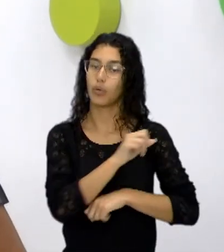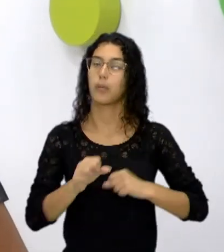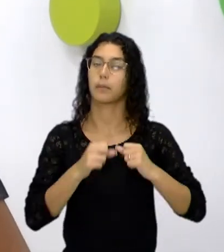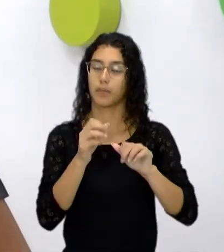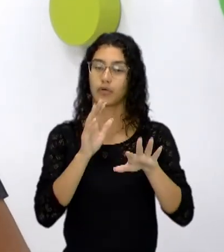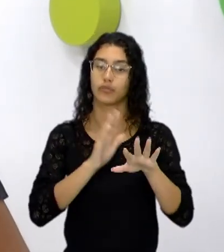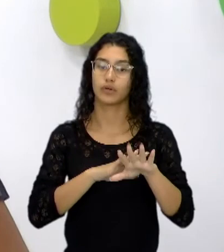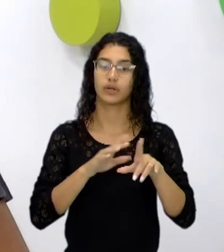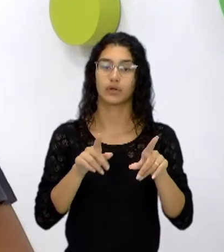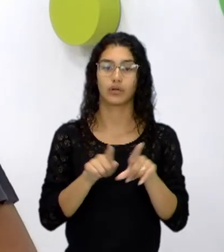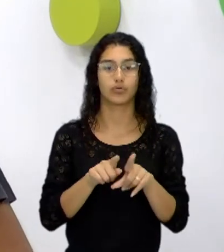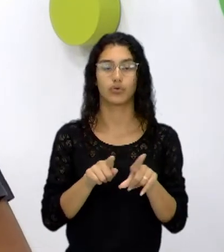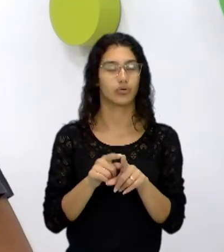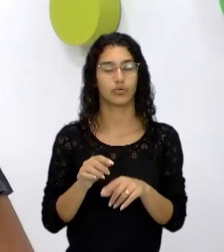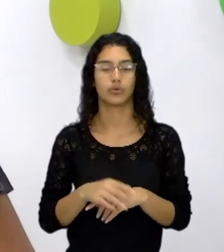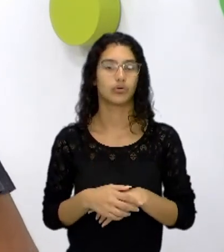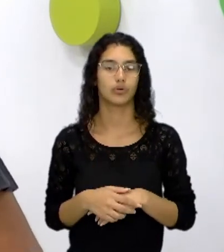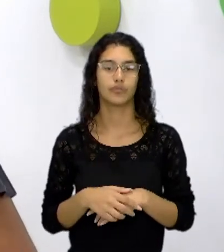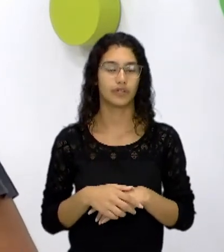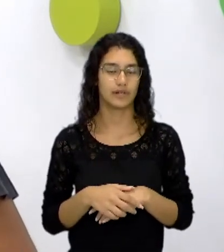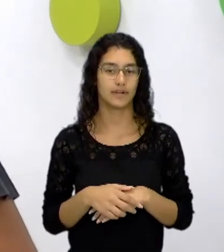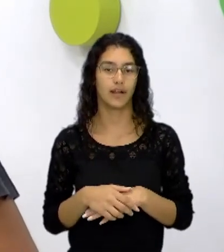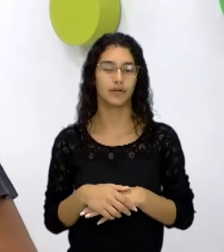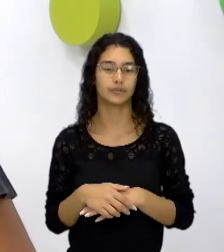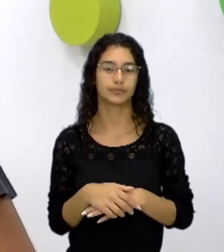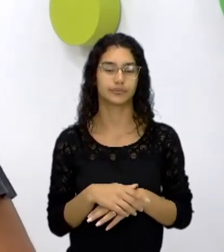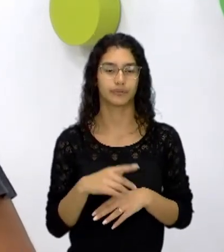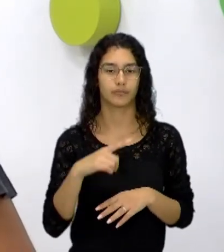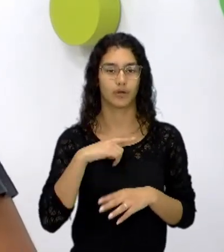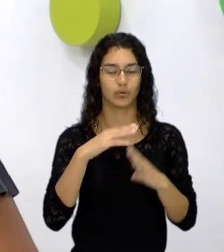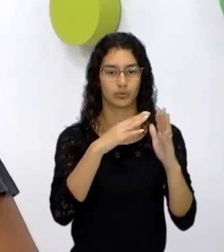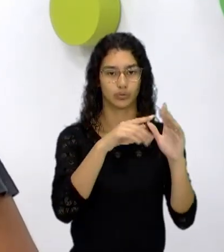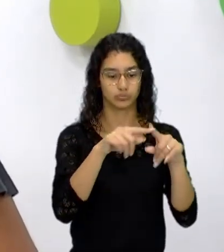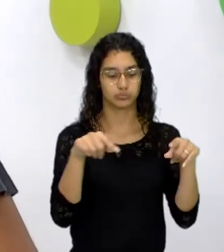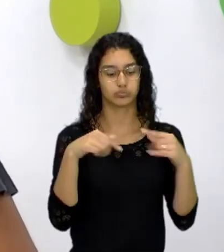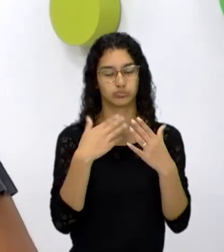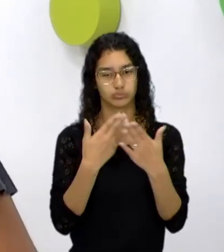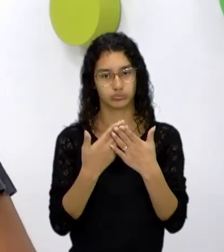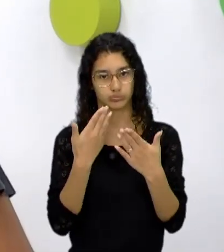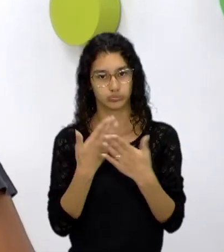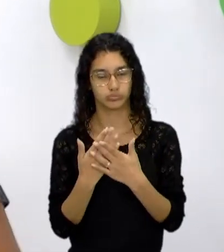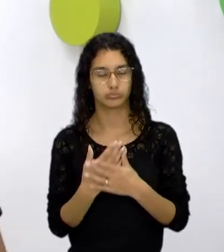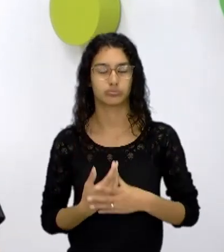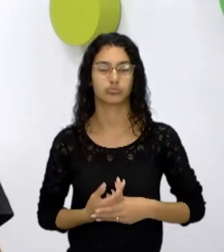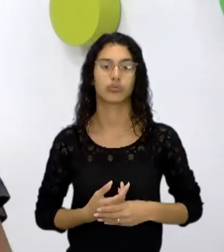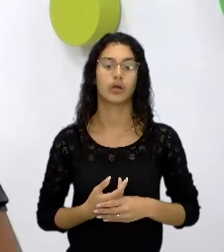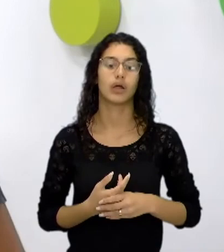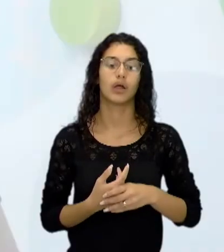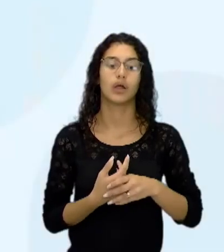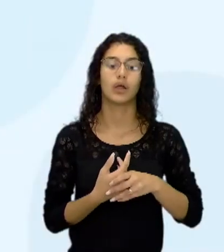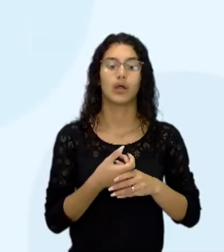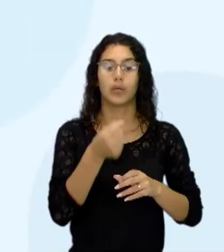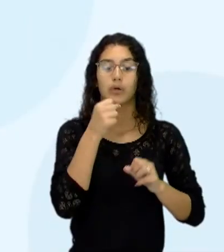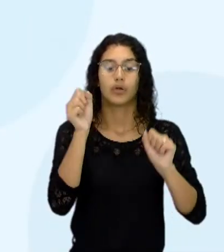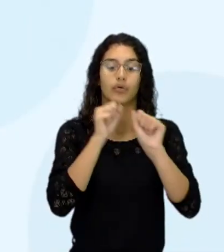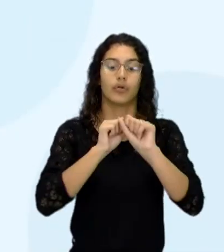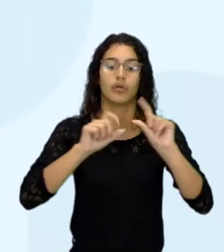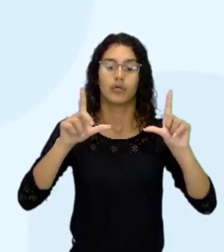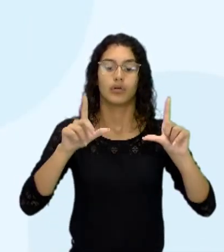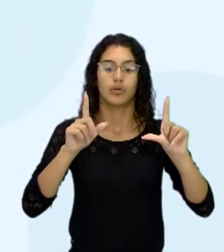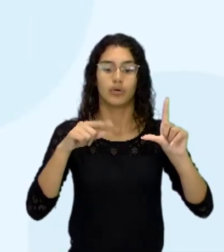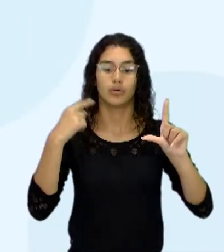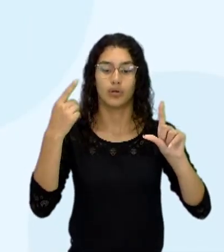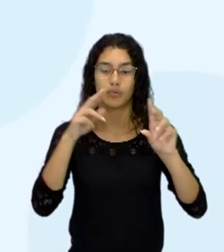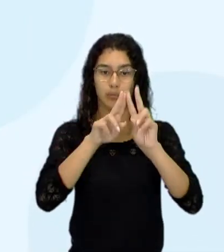fazer durante os seus estudos. A reportagem de TV é o nosso próximo